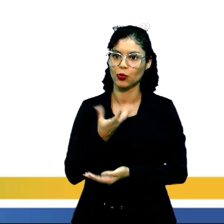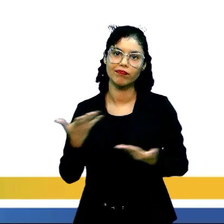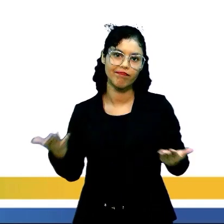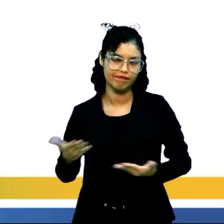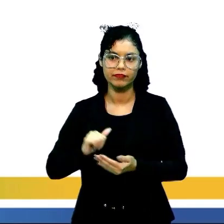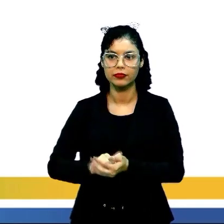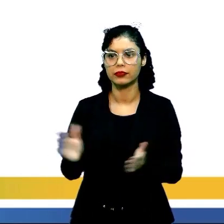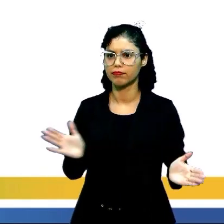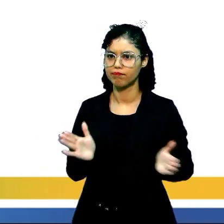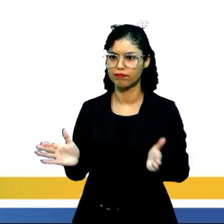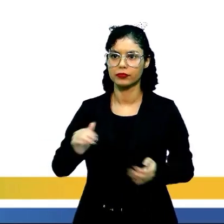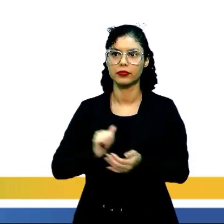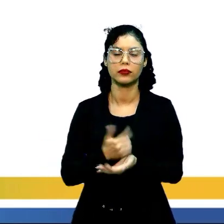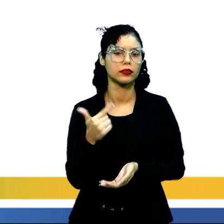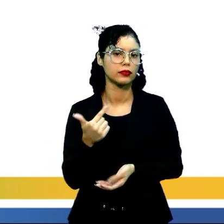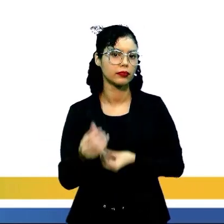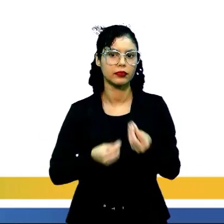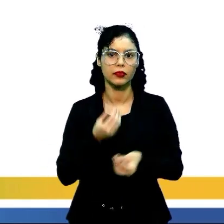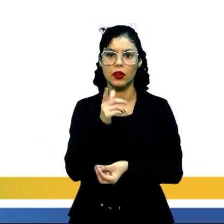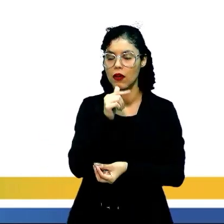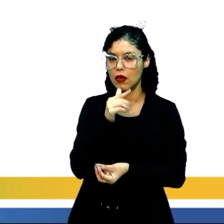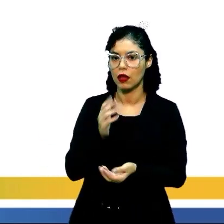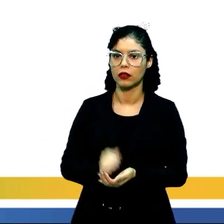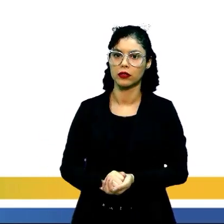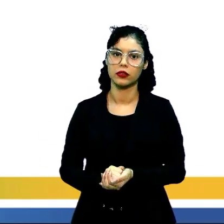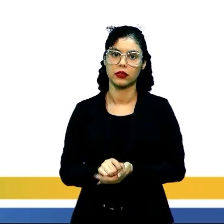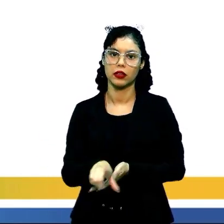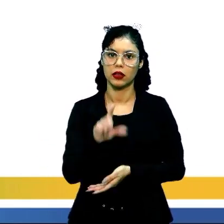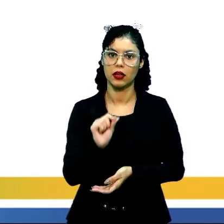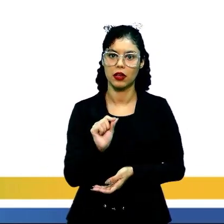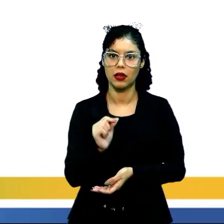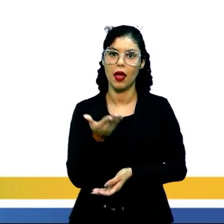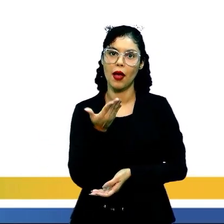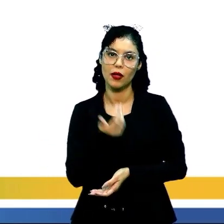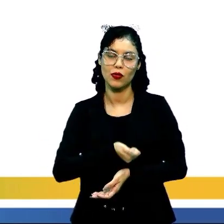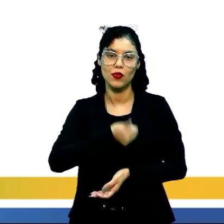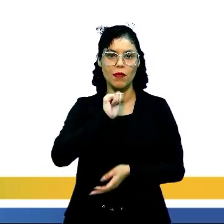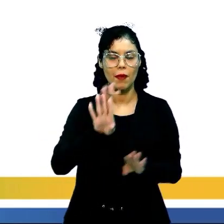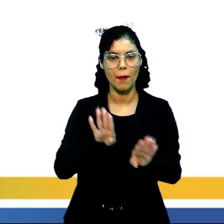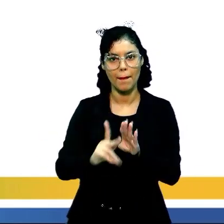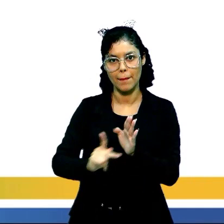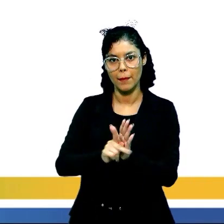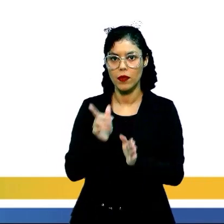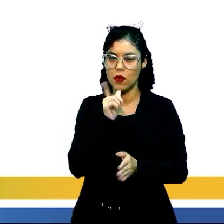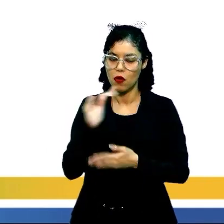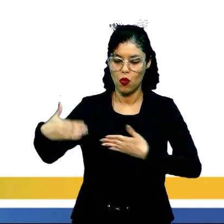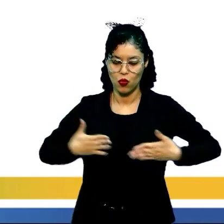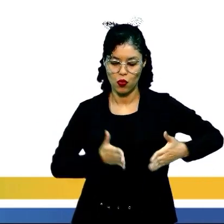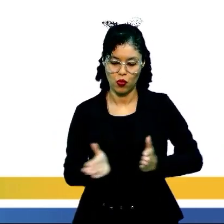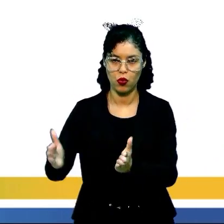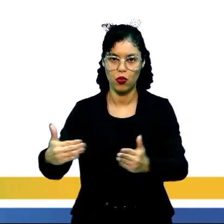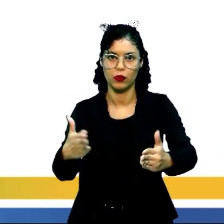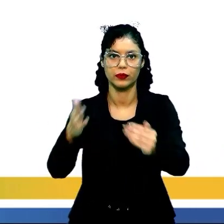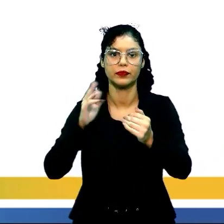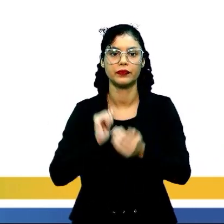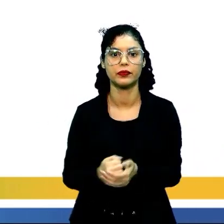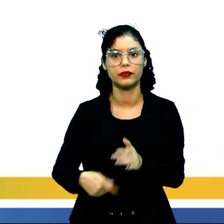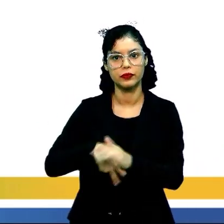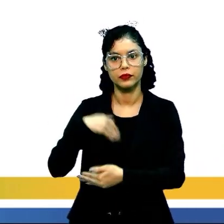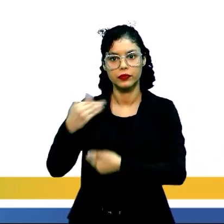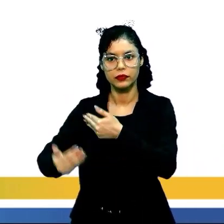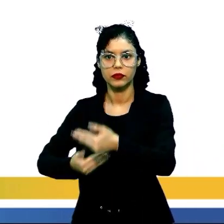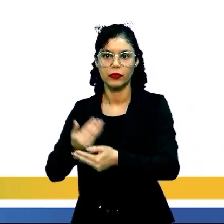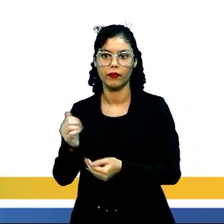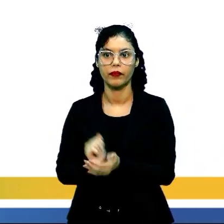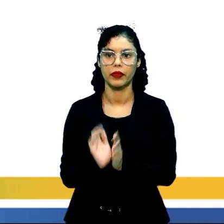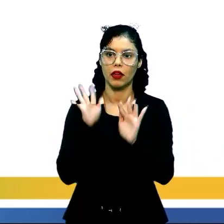qualidade. Como não há água potável, a alternativa é consumir a do rio. O procedimento adequado para tratar a água dos rios